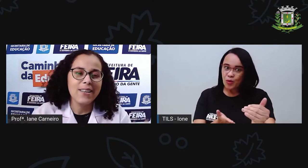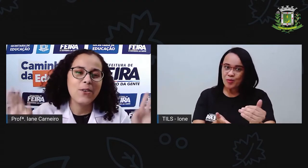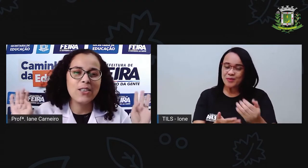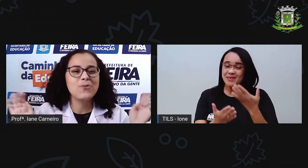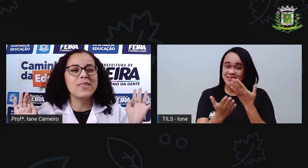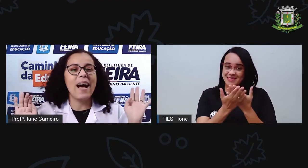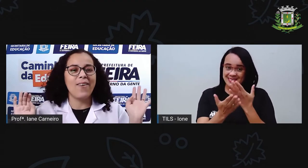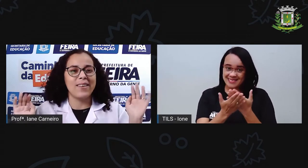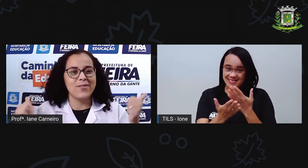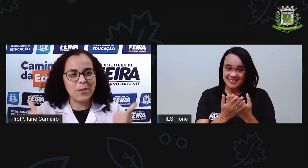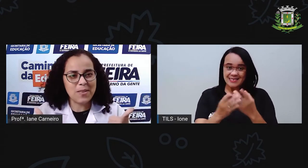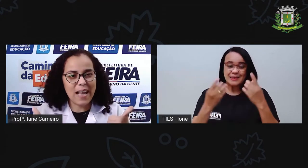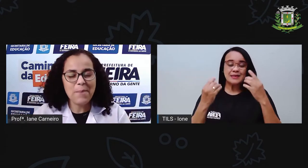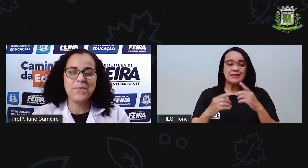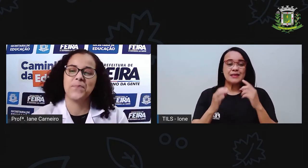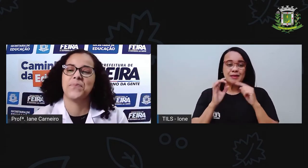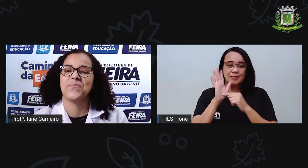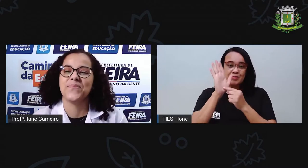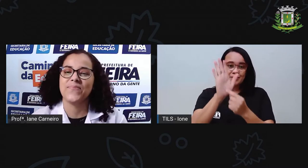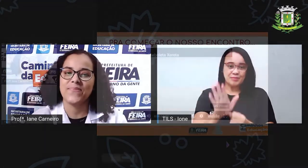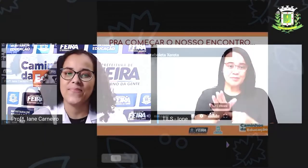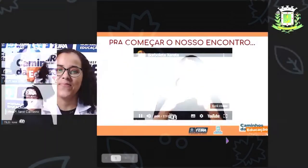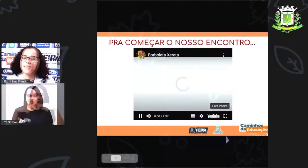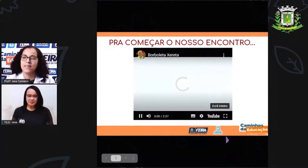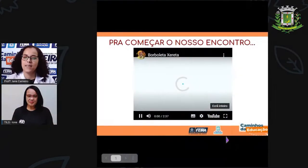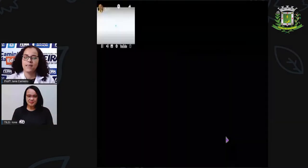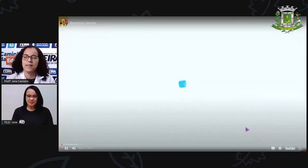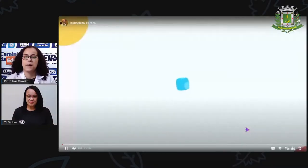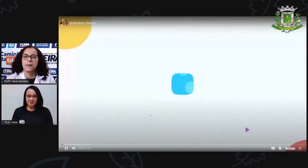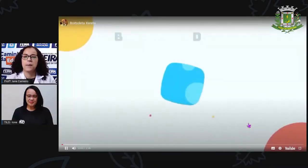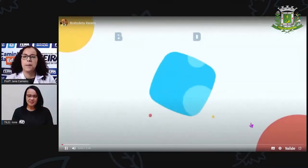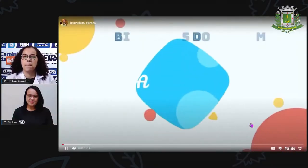entrarem no ritmo da hora vamos lá